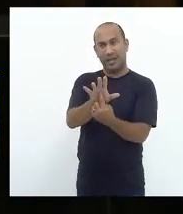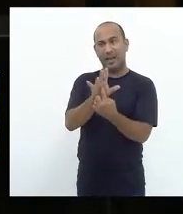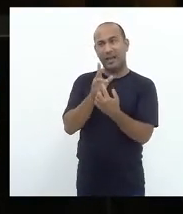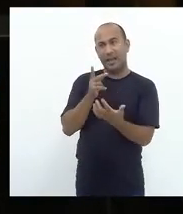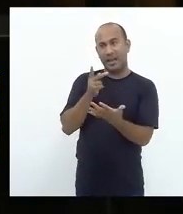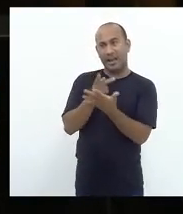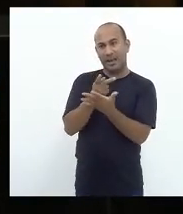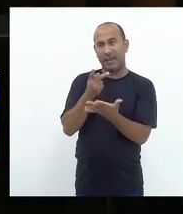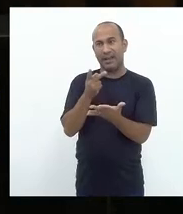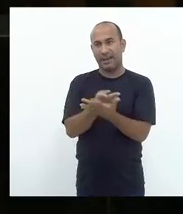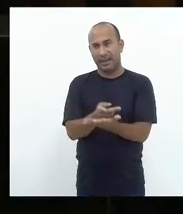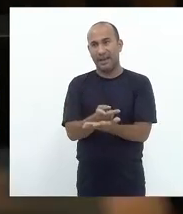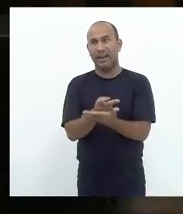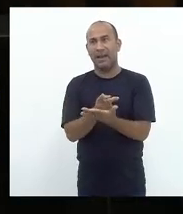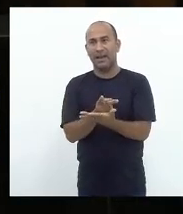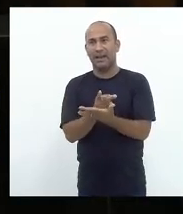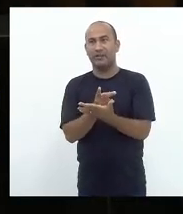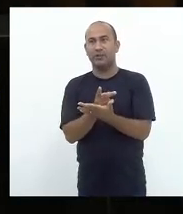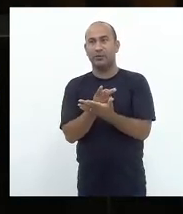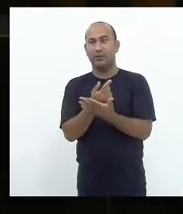irregularidade ao governo Wilson Witzel,